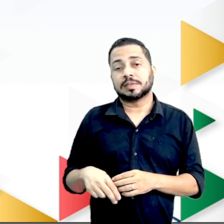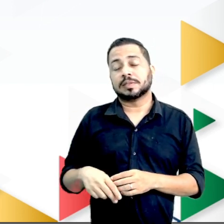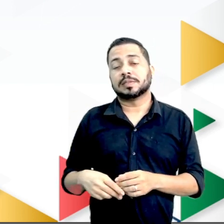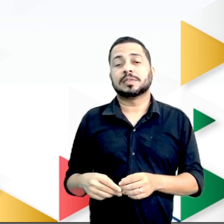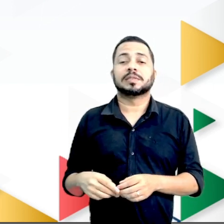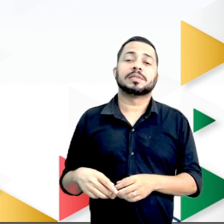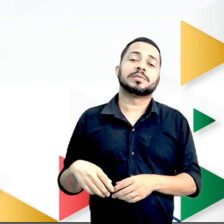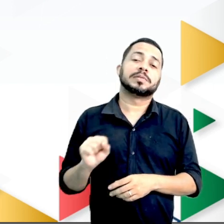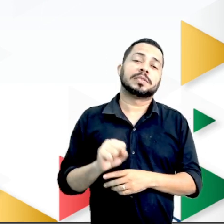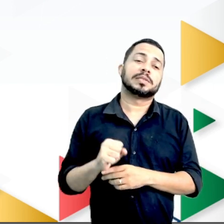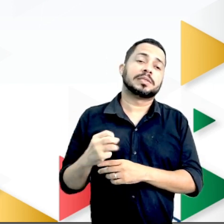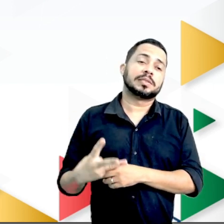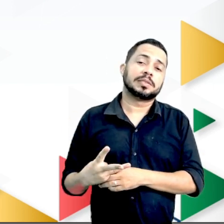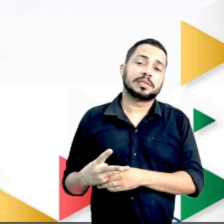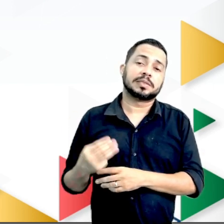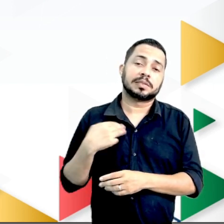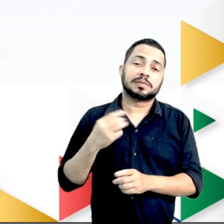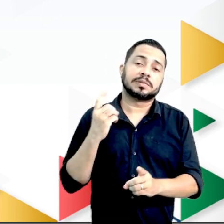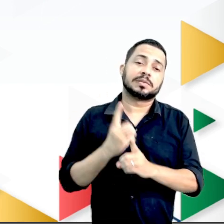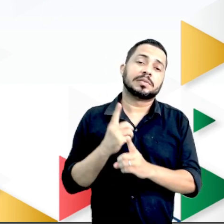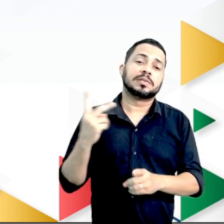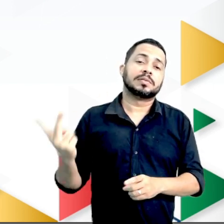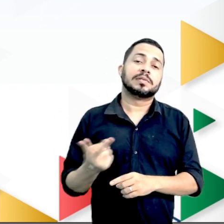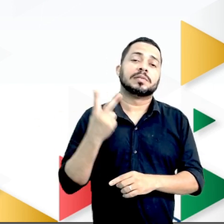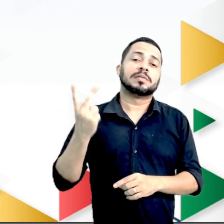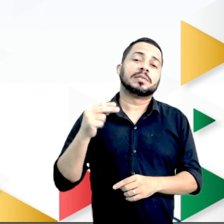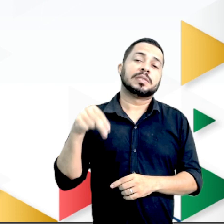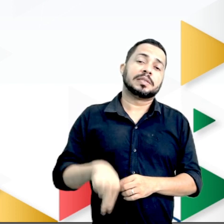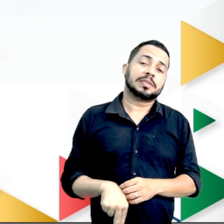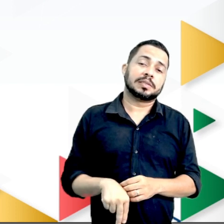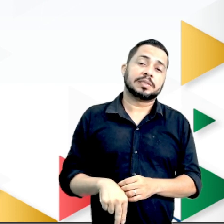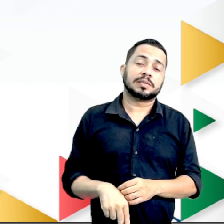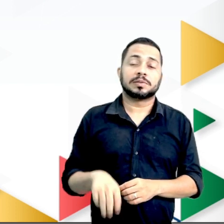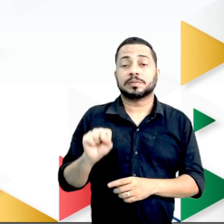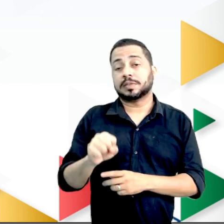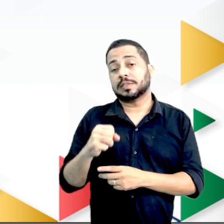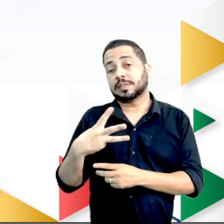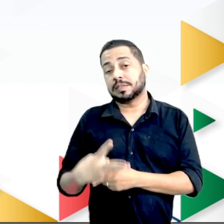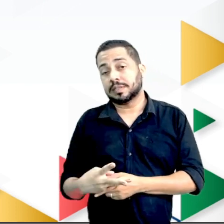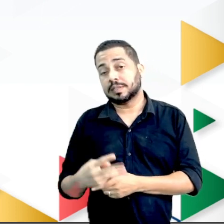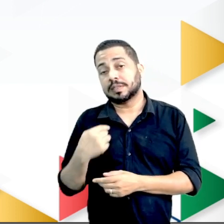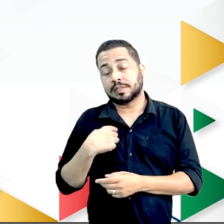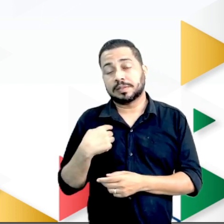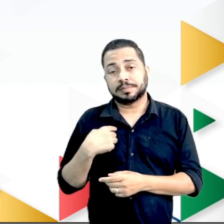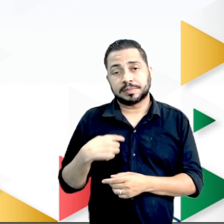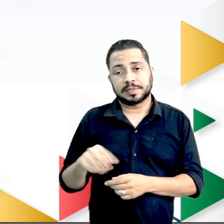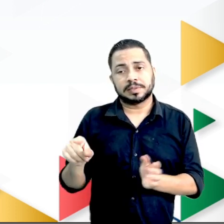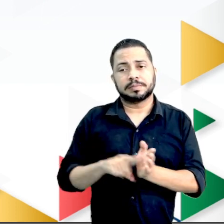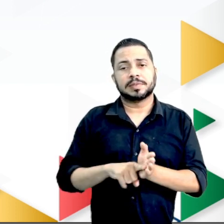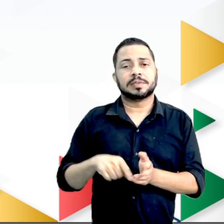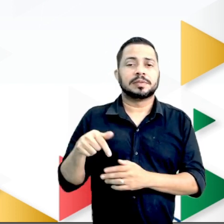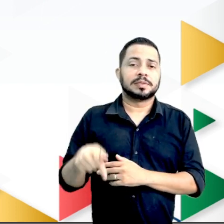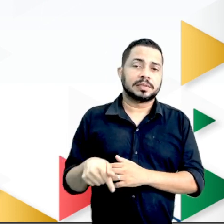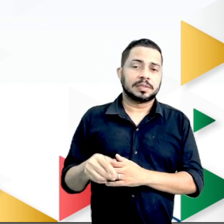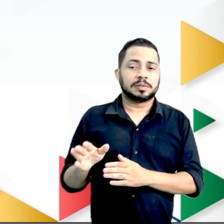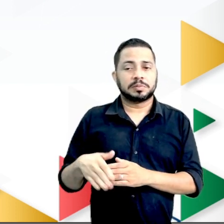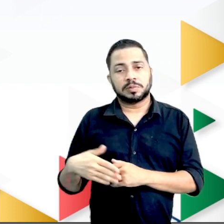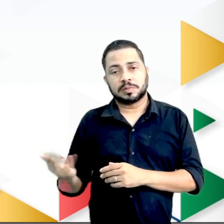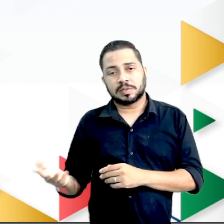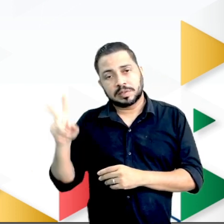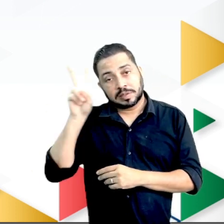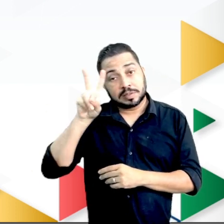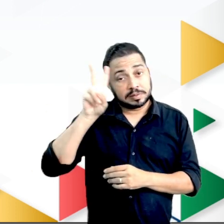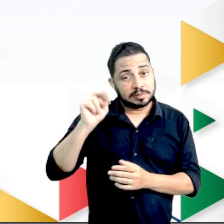igual a 83 e eu vou descobrir o valor de N. Então, 83 eu passo esses menos 7 para o outro lado, lembra